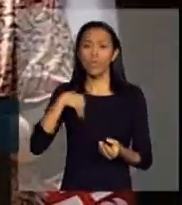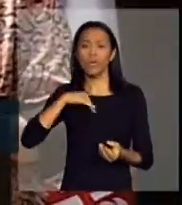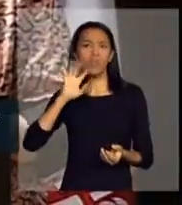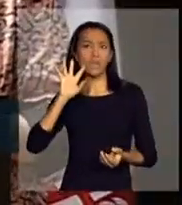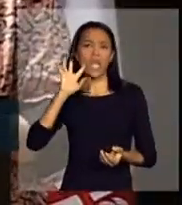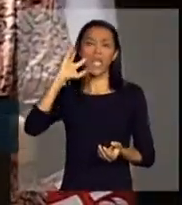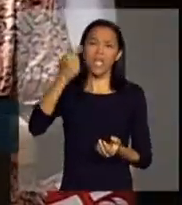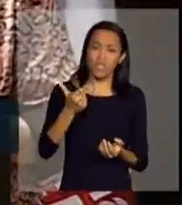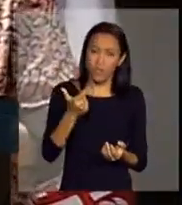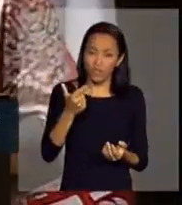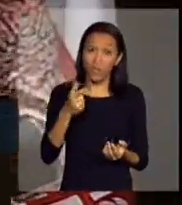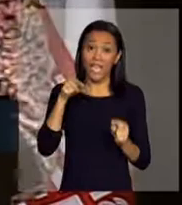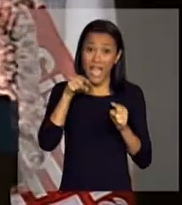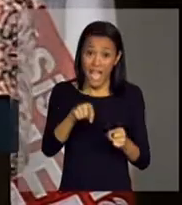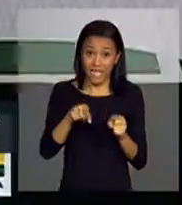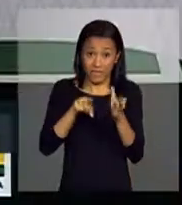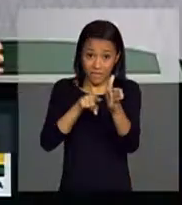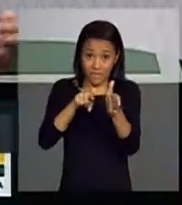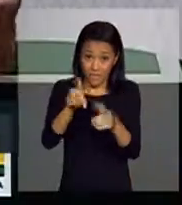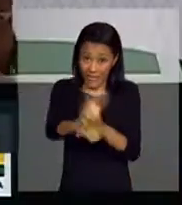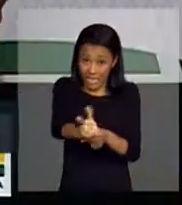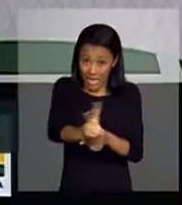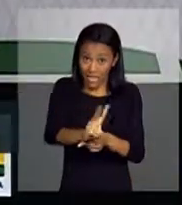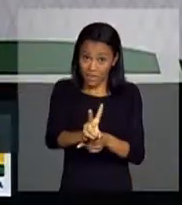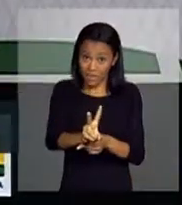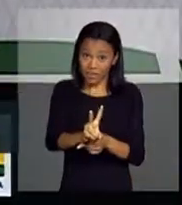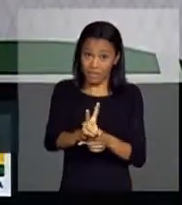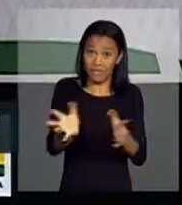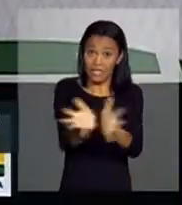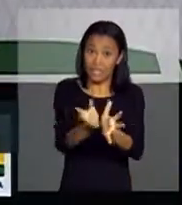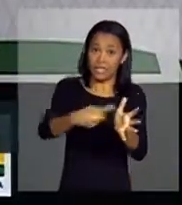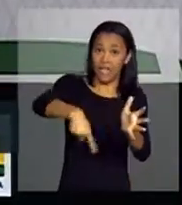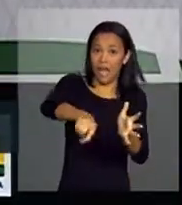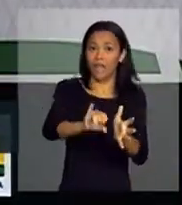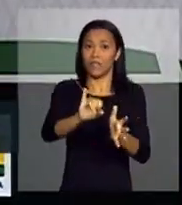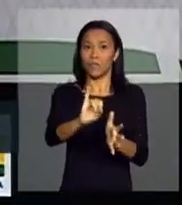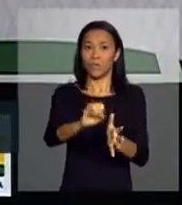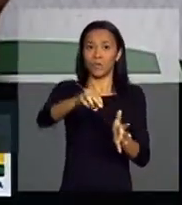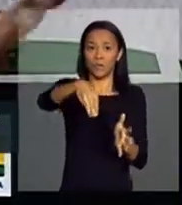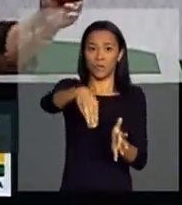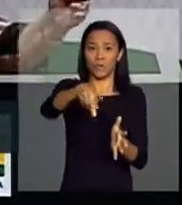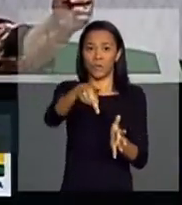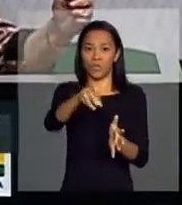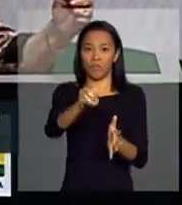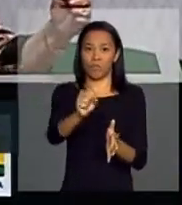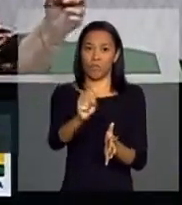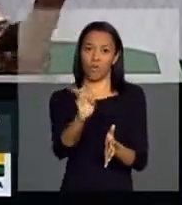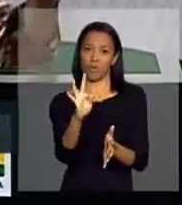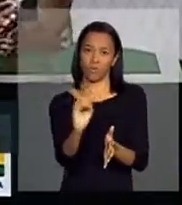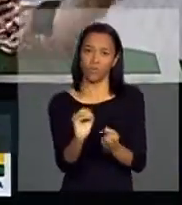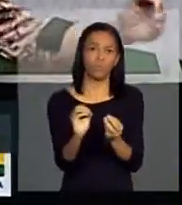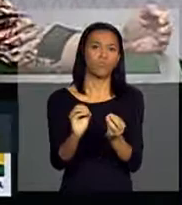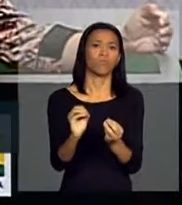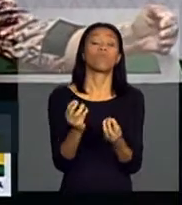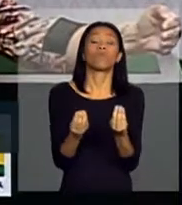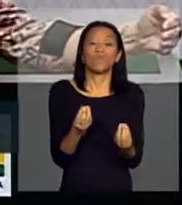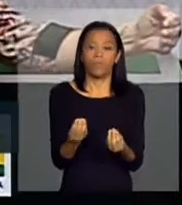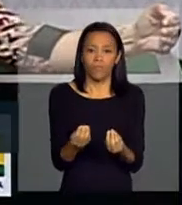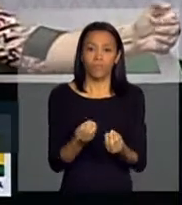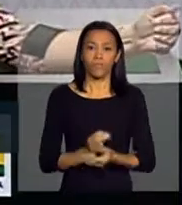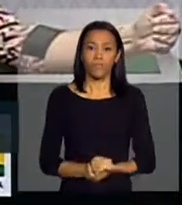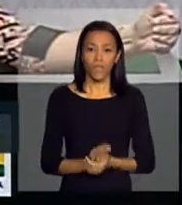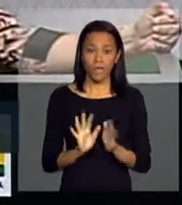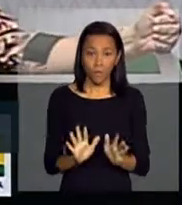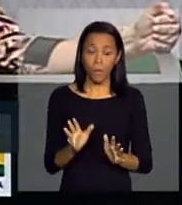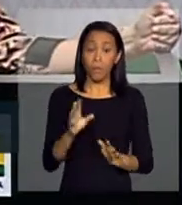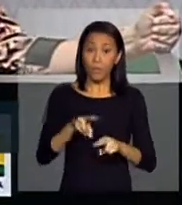do orçamento fiscal isso é por isso que temos temos feito não só essa questão